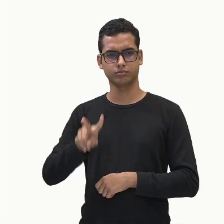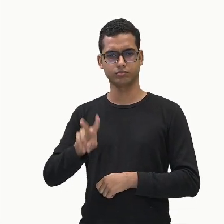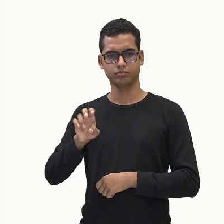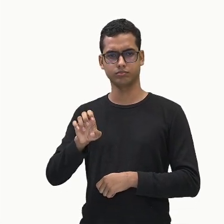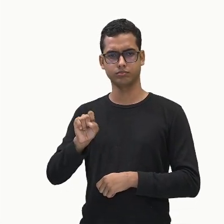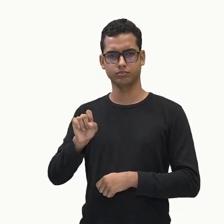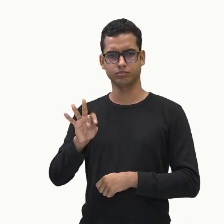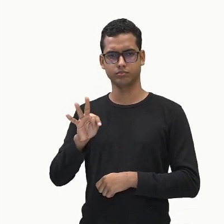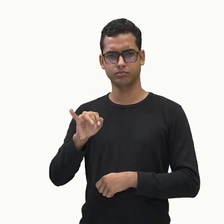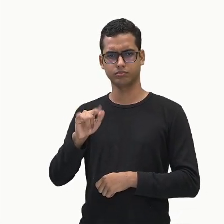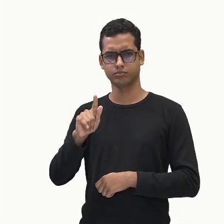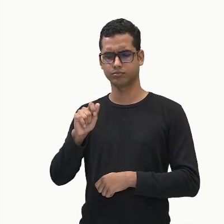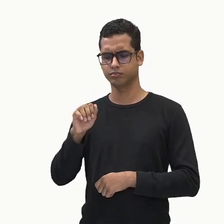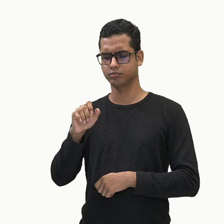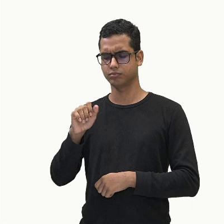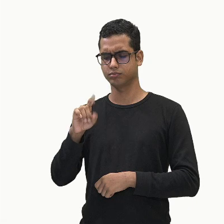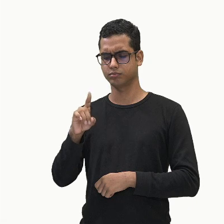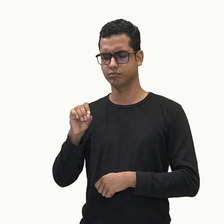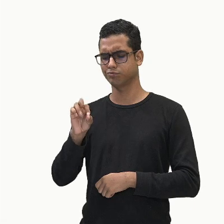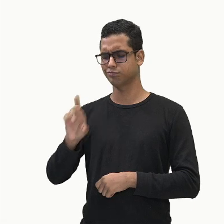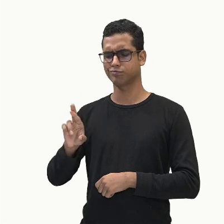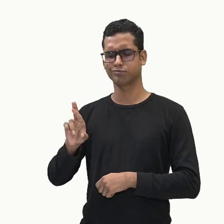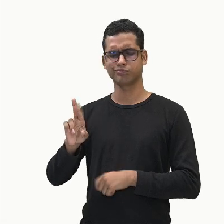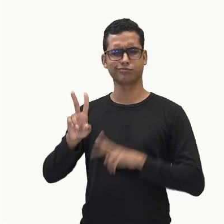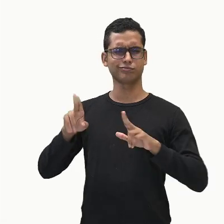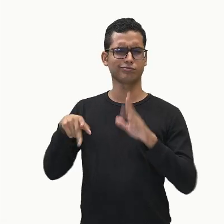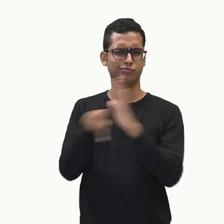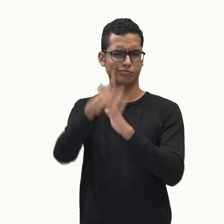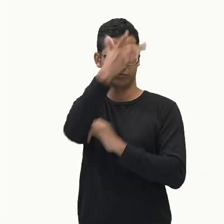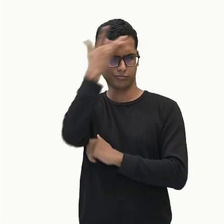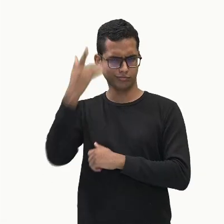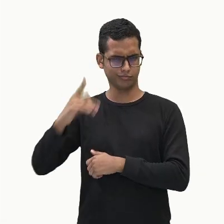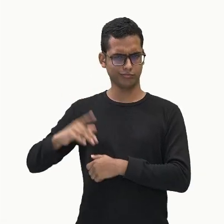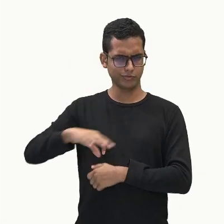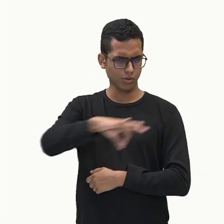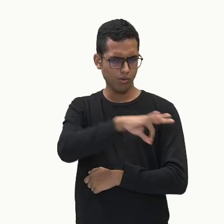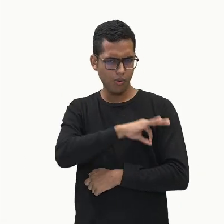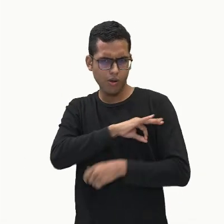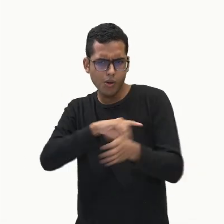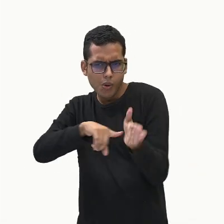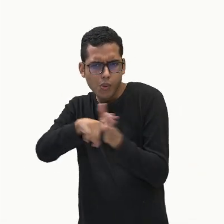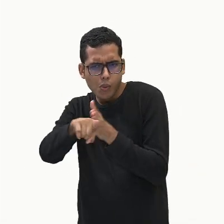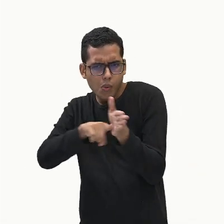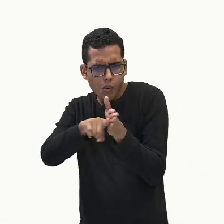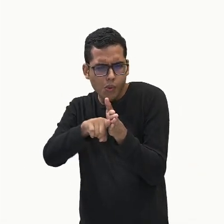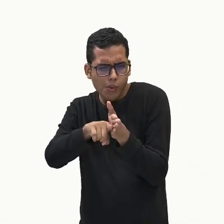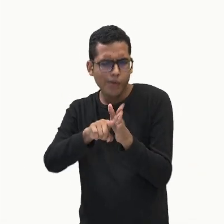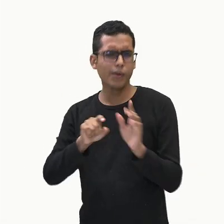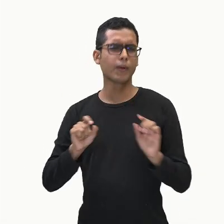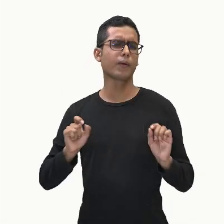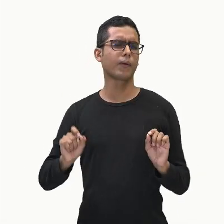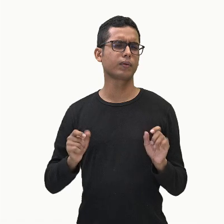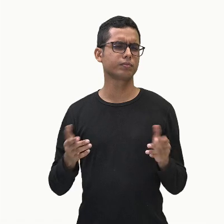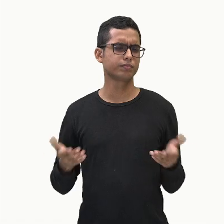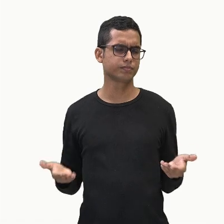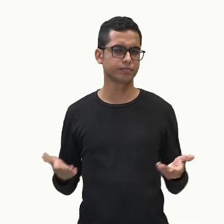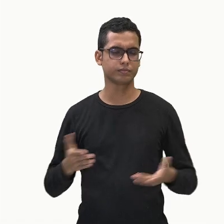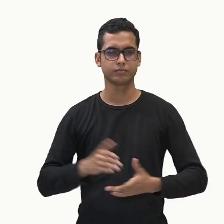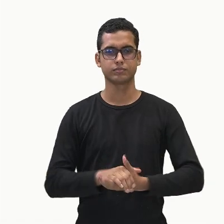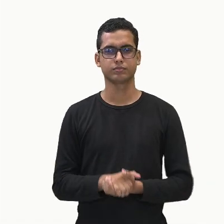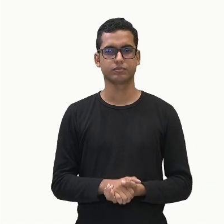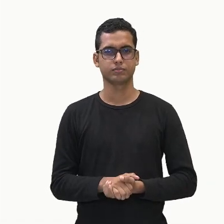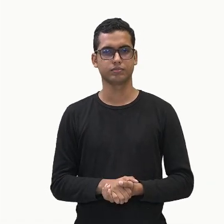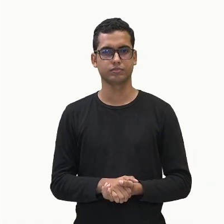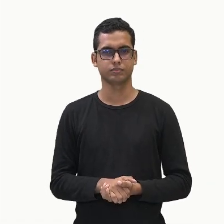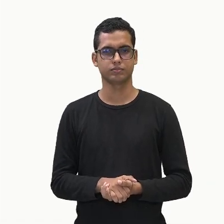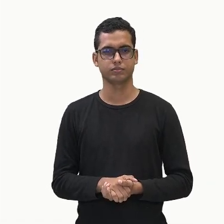da polícia que investiga? Será? Então, esse investigador se trata de profissionais que tienen como